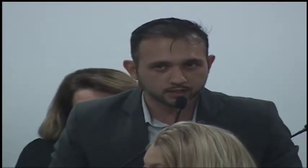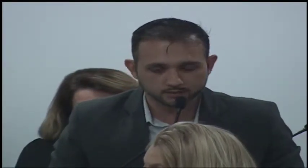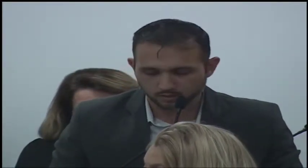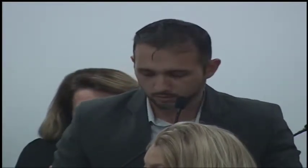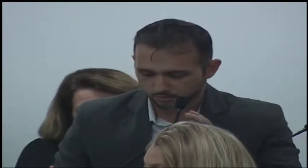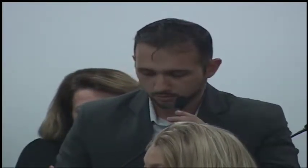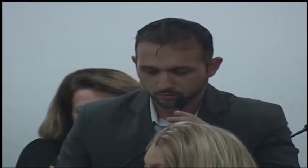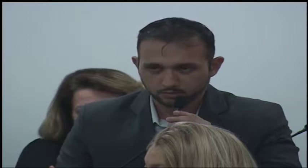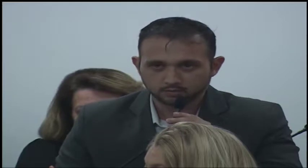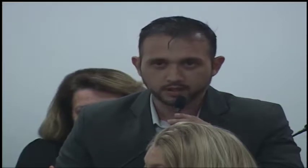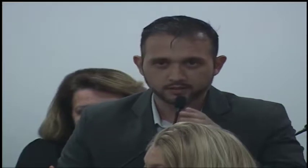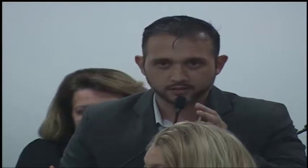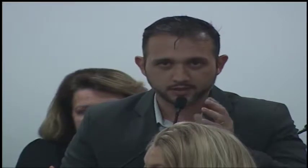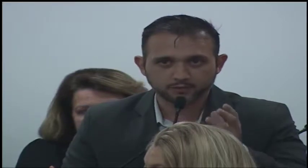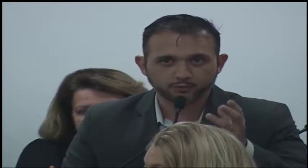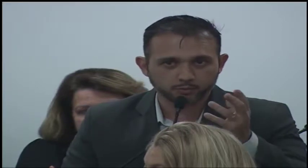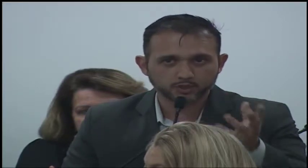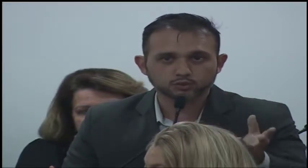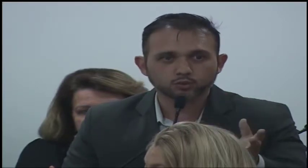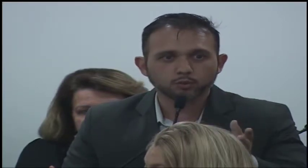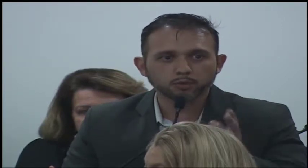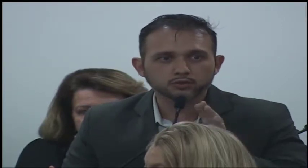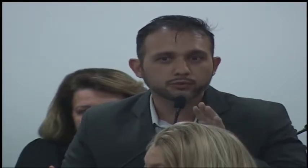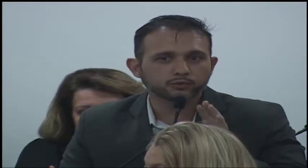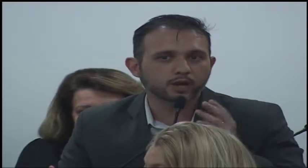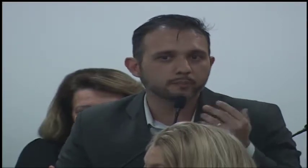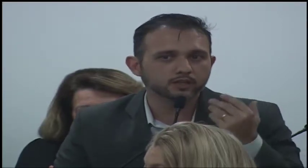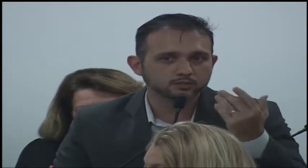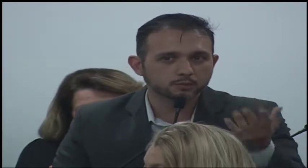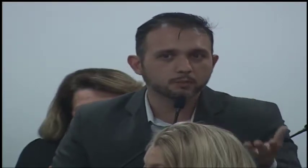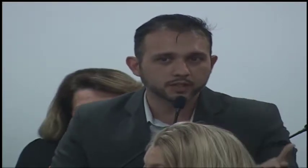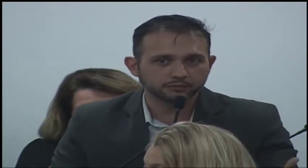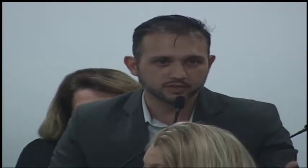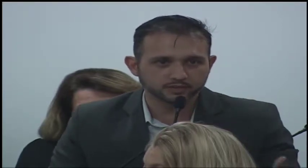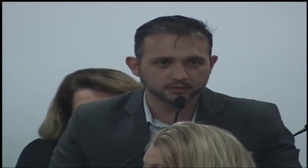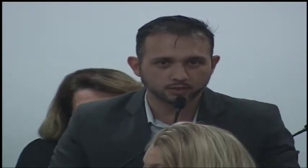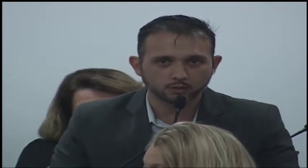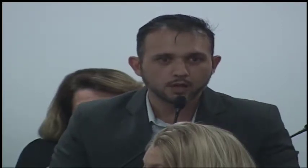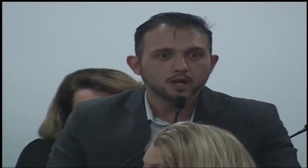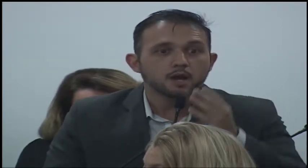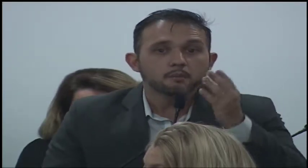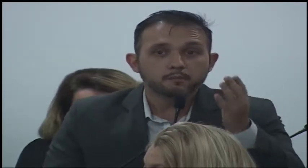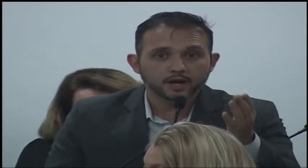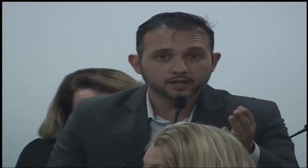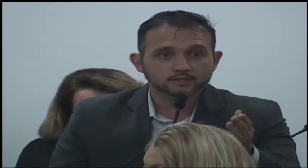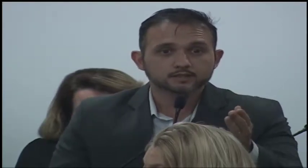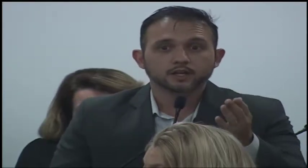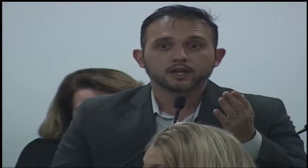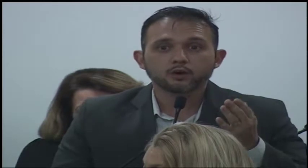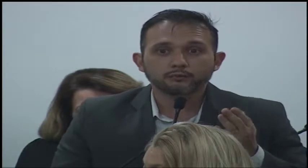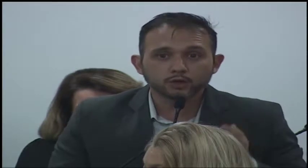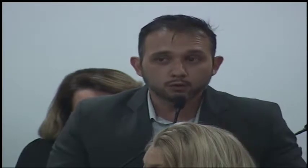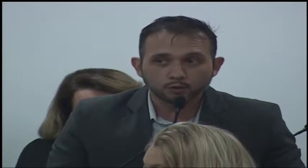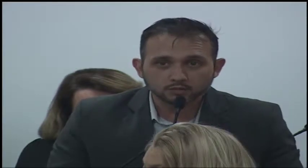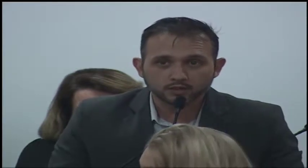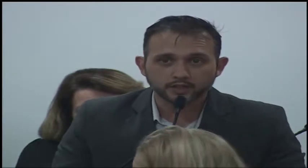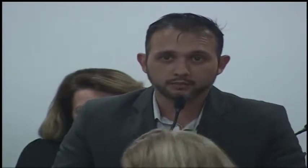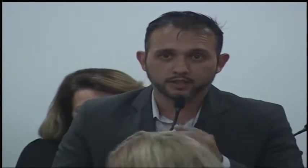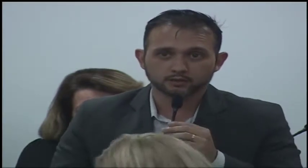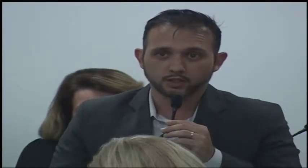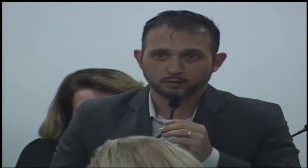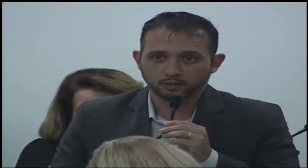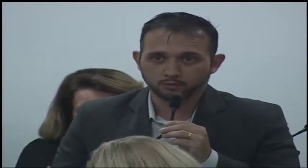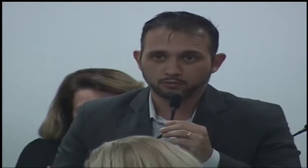aí a questão, se foi uma desculpa ou se foi apenas uma manifestação. Mas eu fico